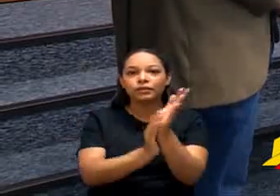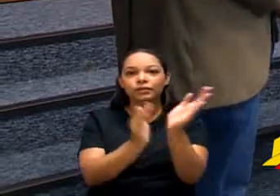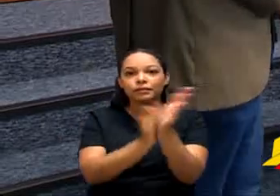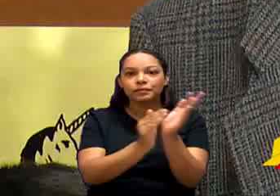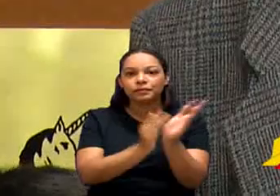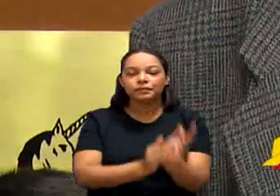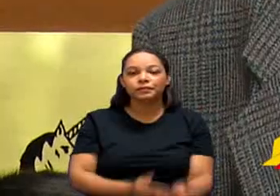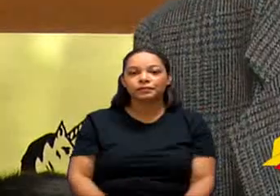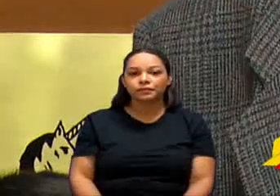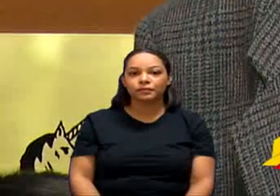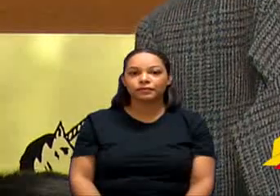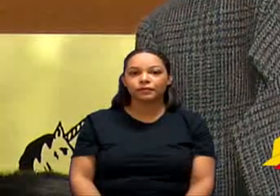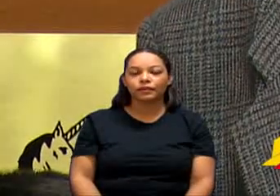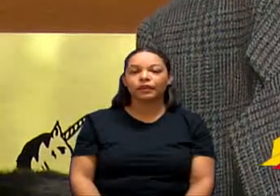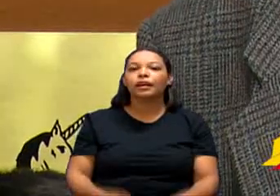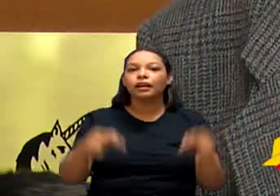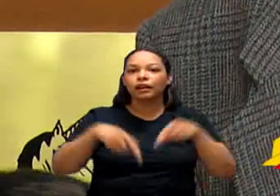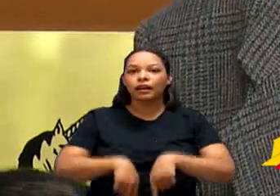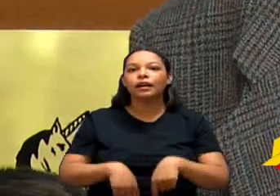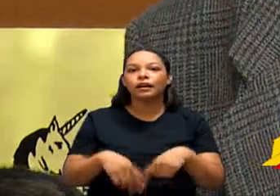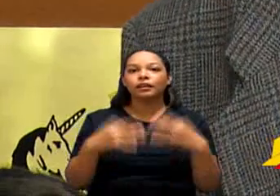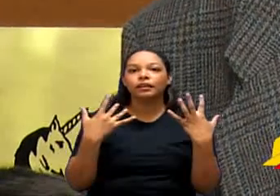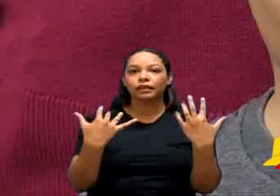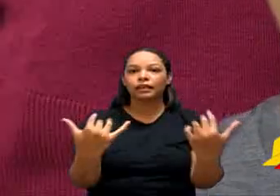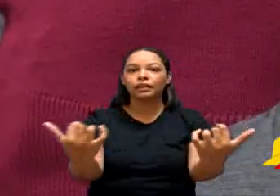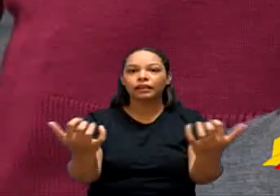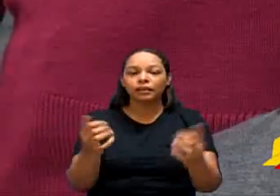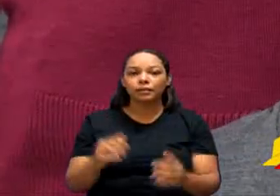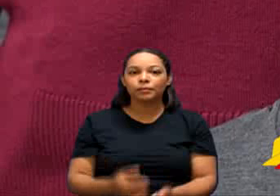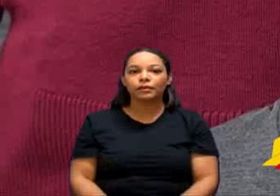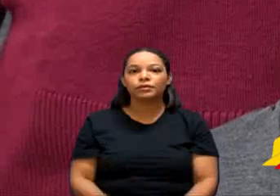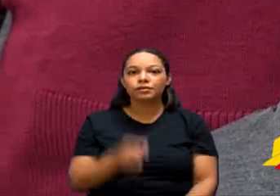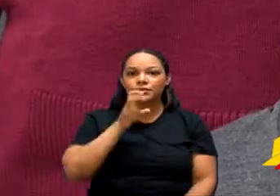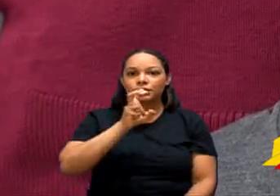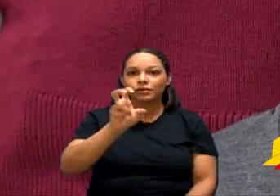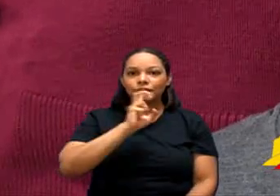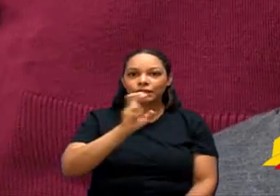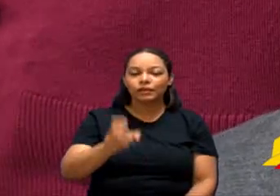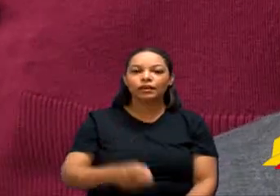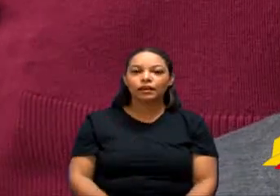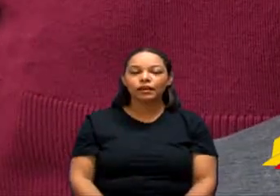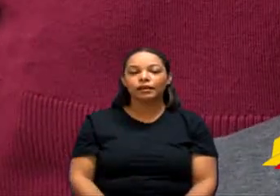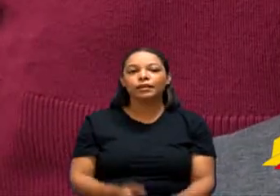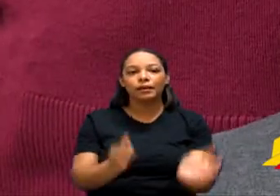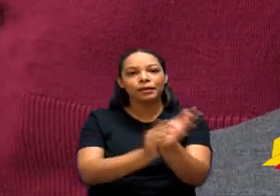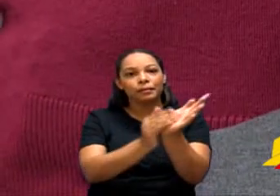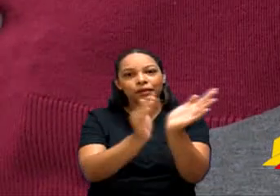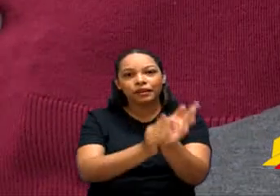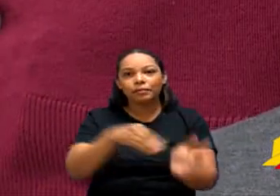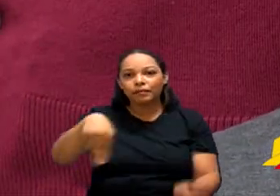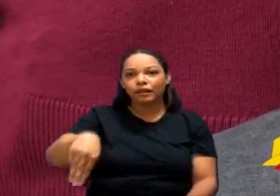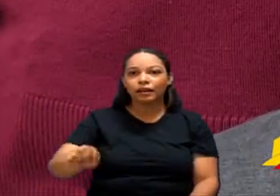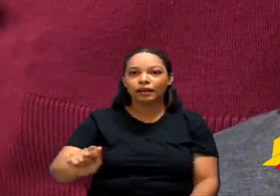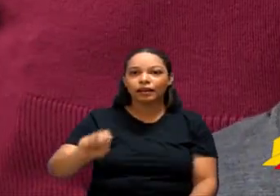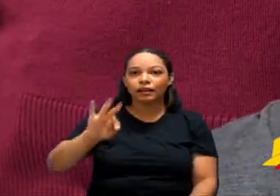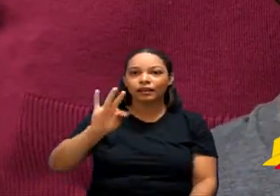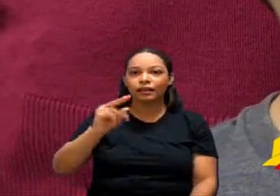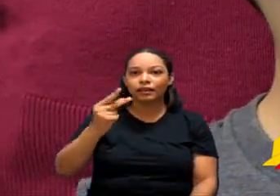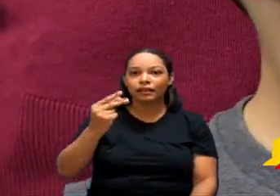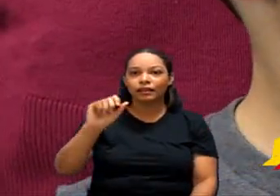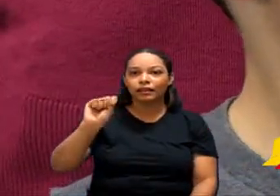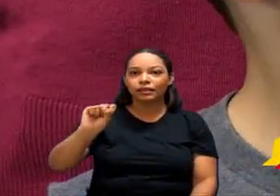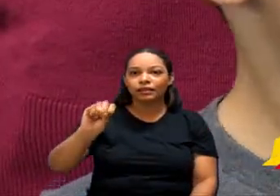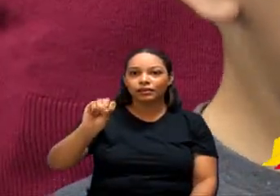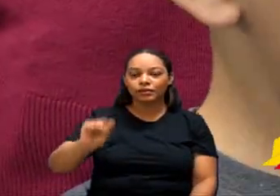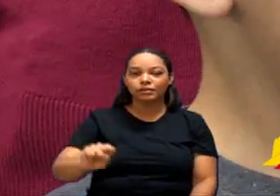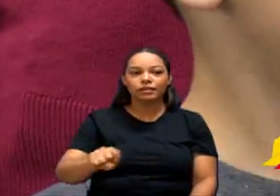Câmara Municipal de Sorocaba, conforme aprovada sua reunião dia 22 de setembro de 2022, homenageia Matheus Valente Ribeiro. É